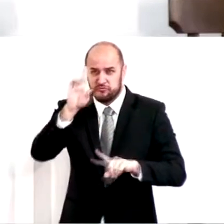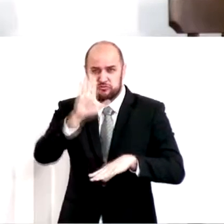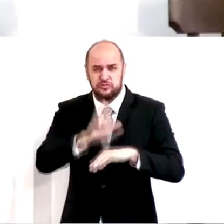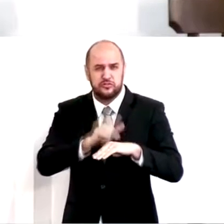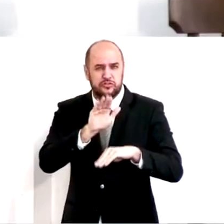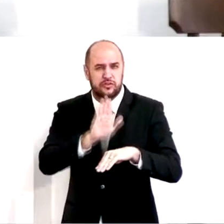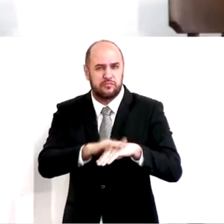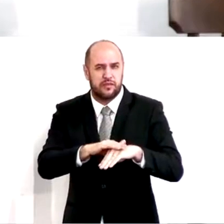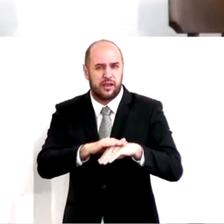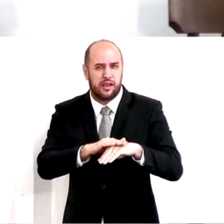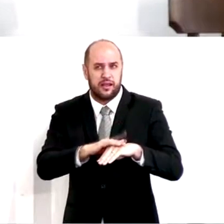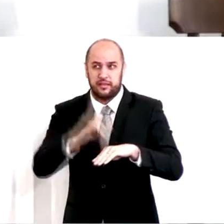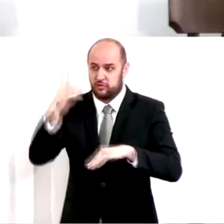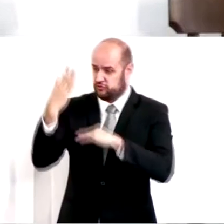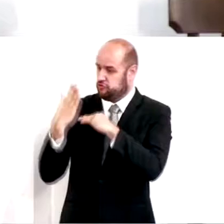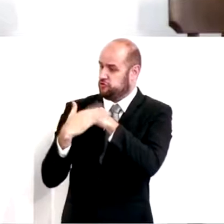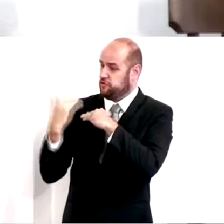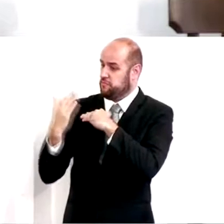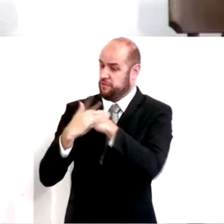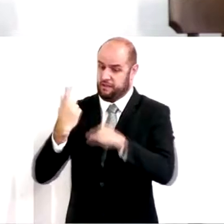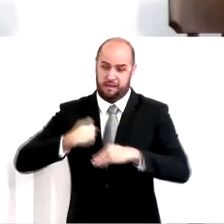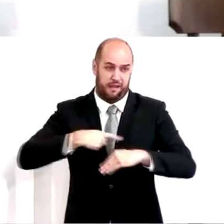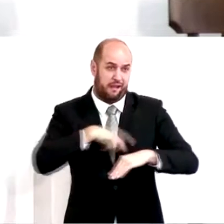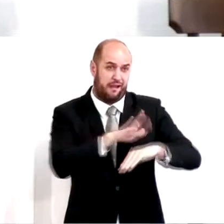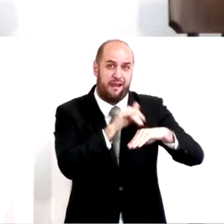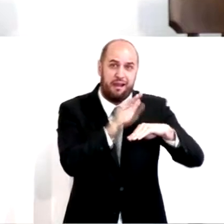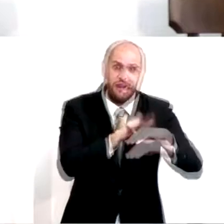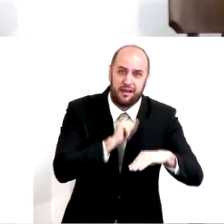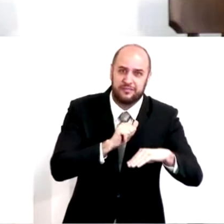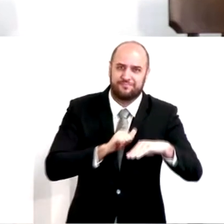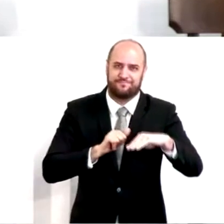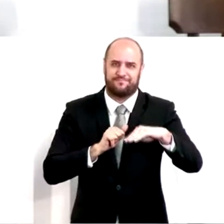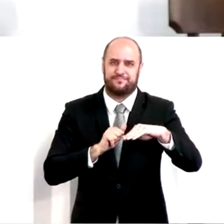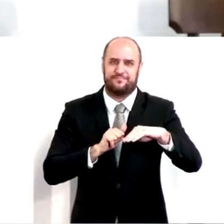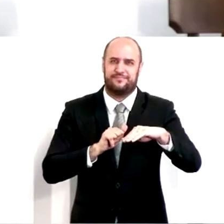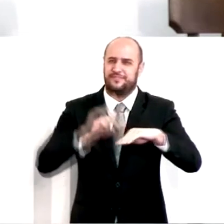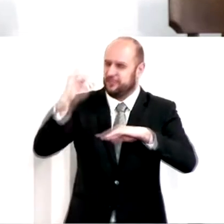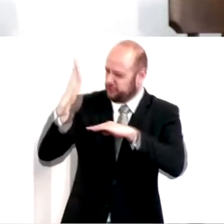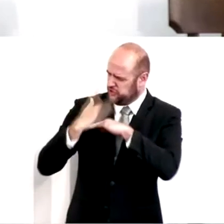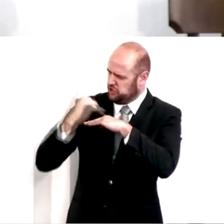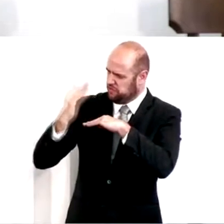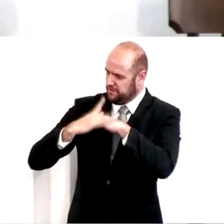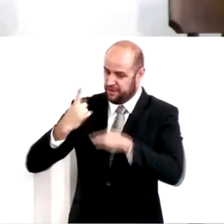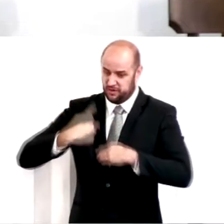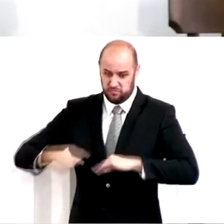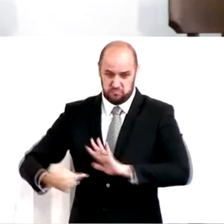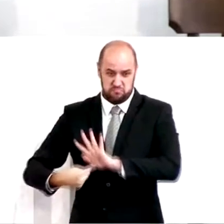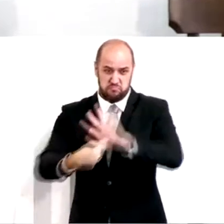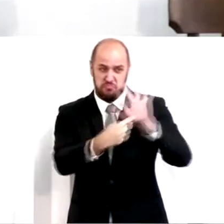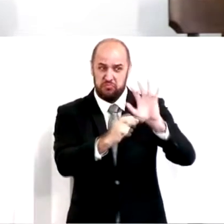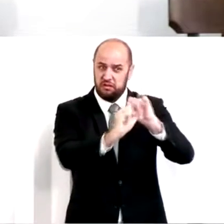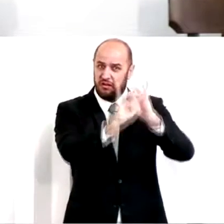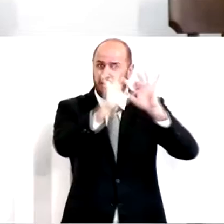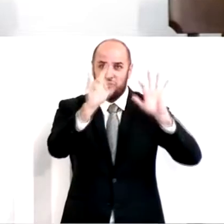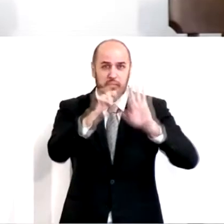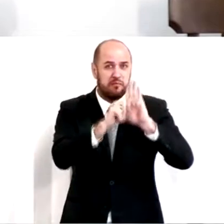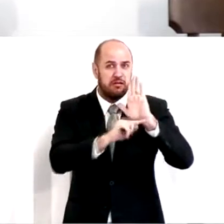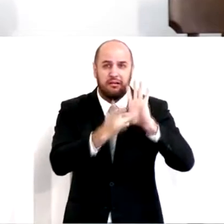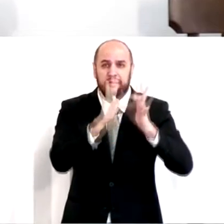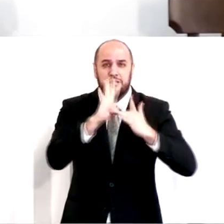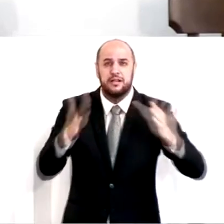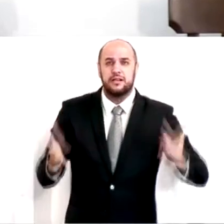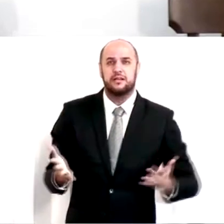chamados para chamar, nós fomos chamados para isso, nós fomos chamados para evidenciar a vitória de Cristo, nós